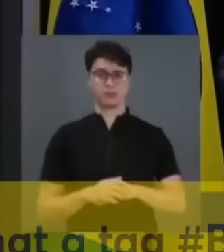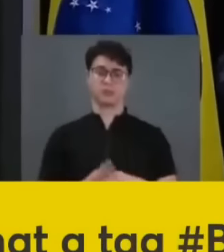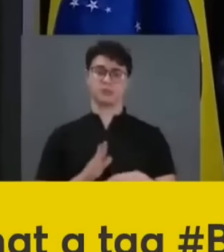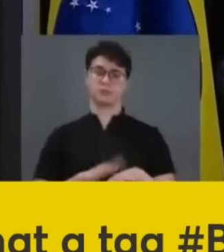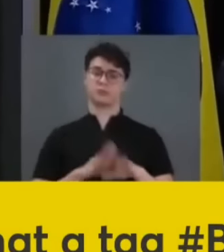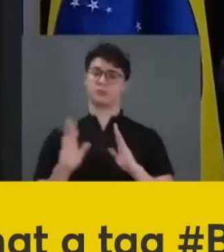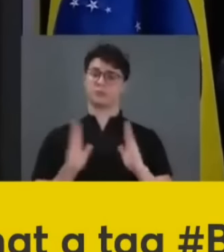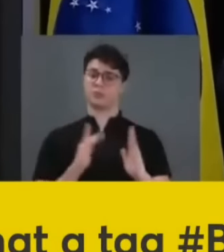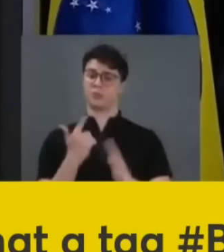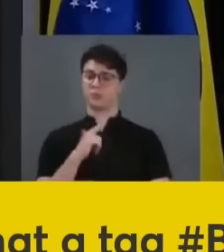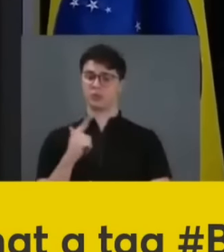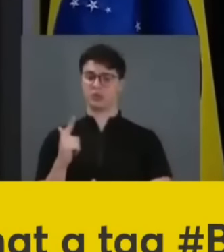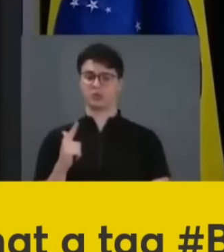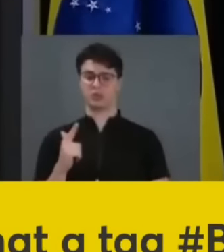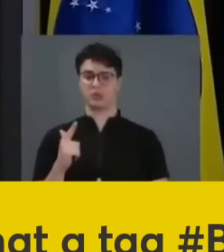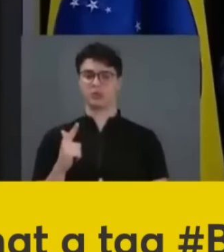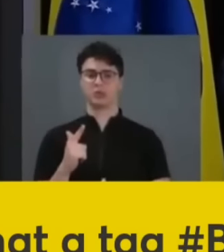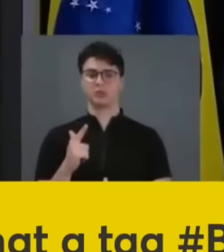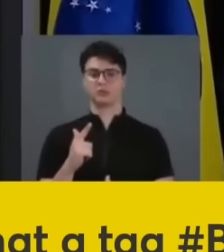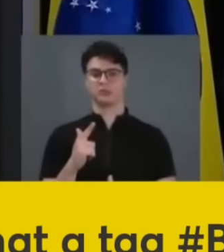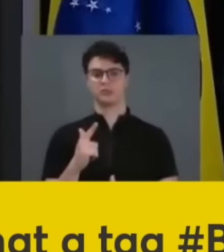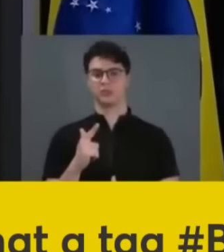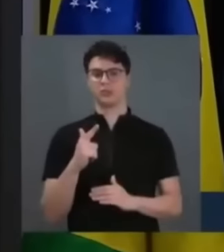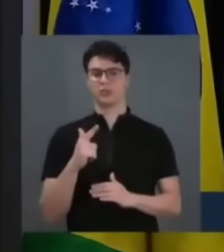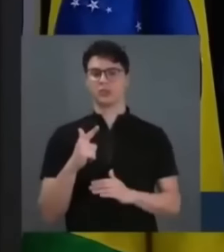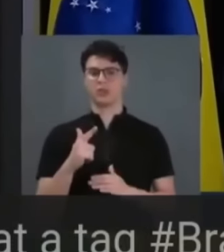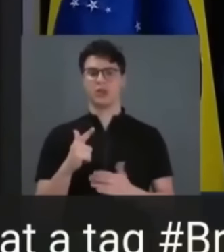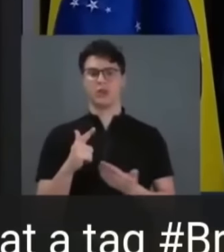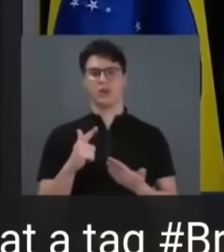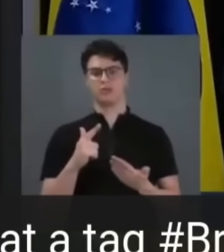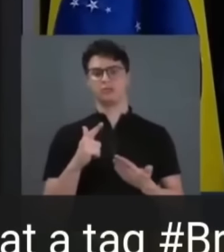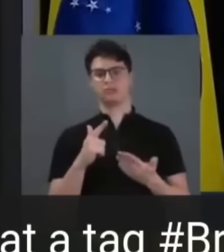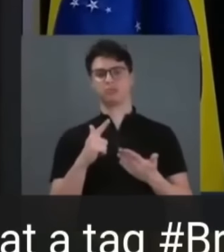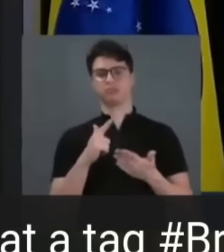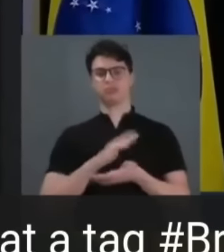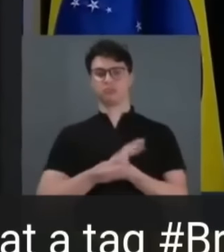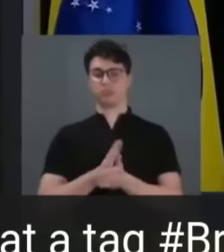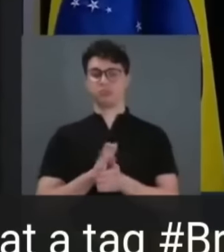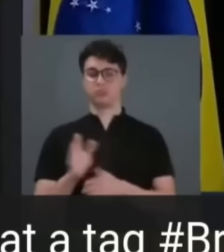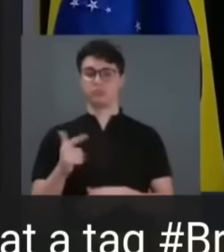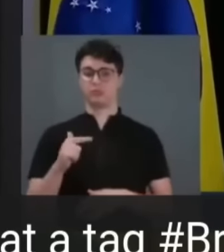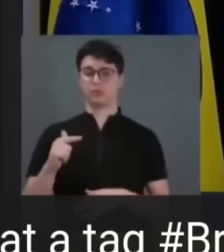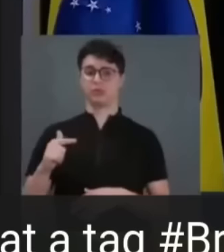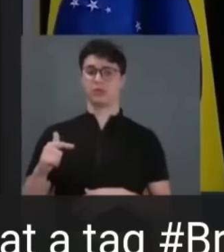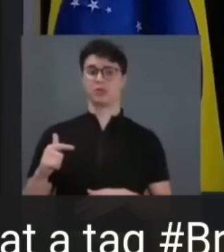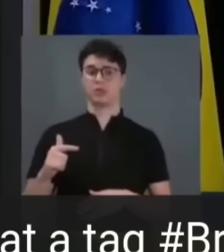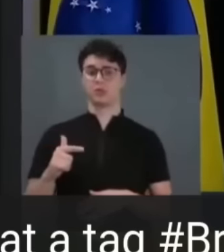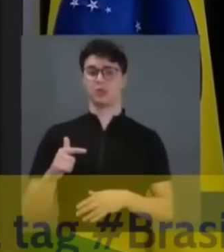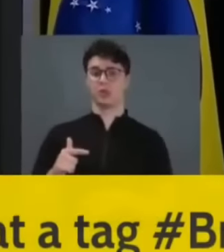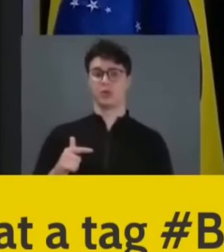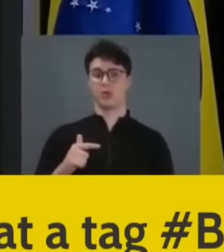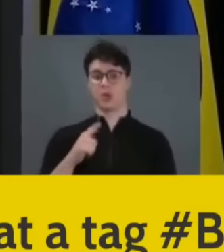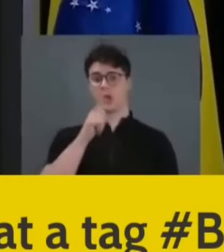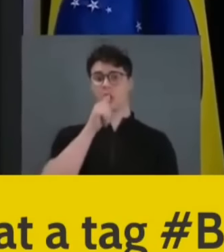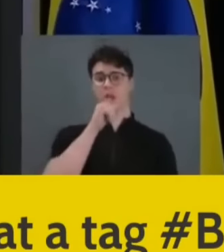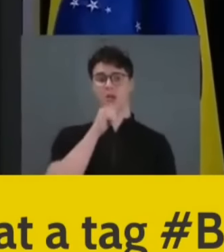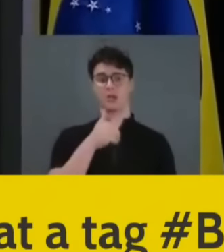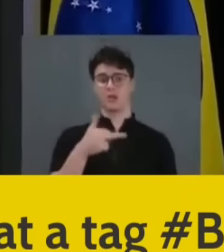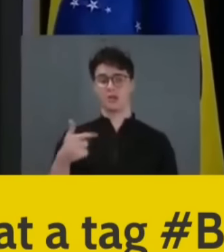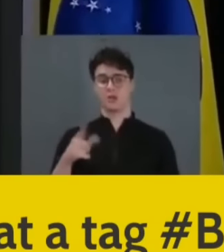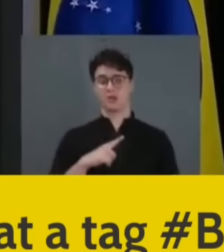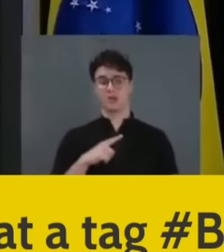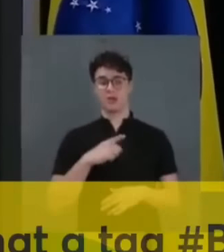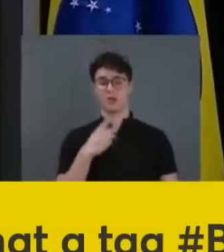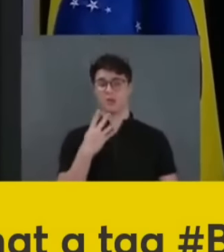tinha destruição de nenhum dos biomas do Rio São Francisco. O Rio São Francisco tem 4 biomas: a Mata